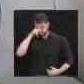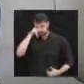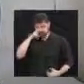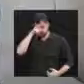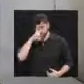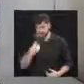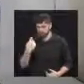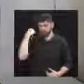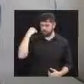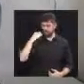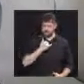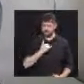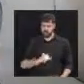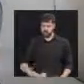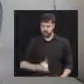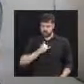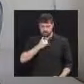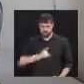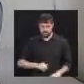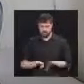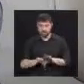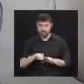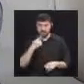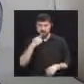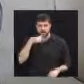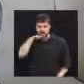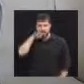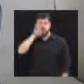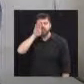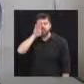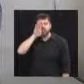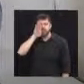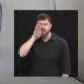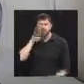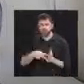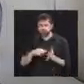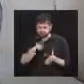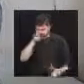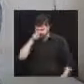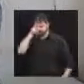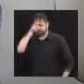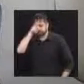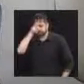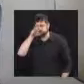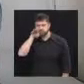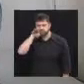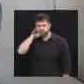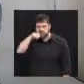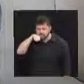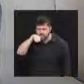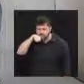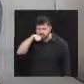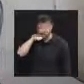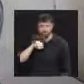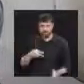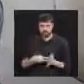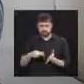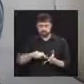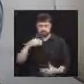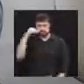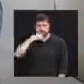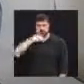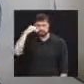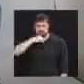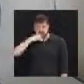na frente. O mesmo é no posterior. Quando você coloca a língua no céu da boca, você fica mais forte. Quando você retira a língua do céu da boca, você